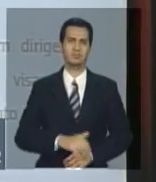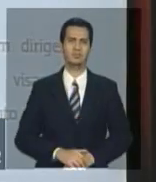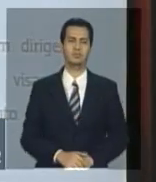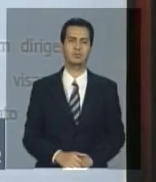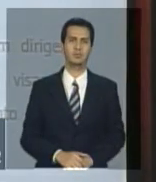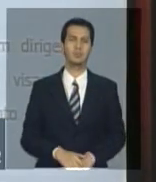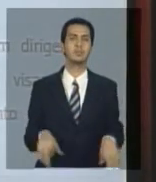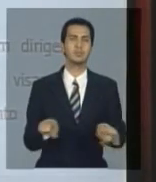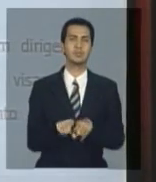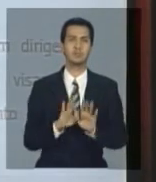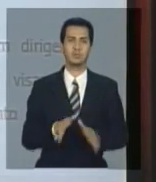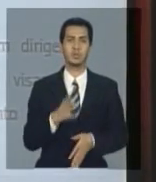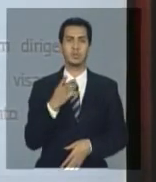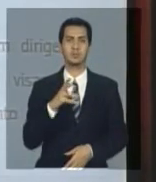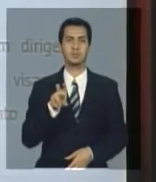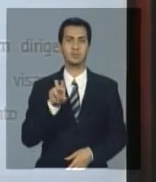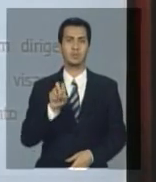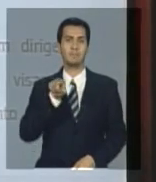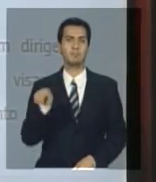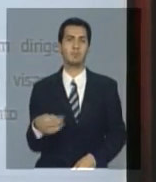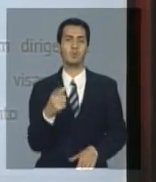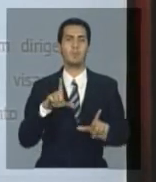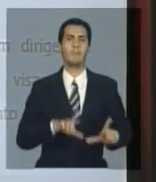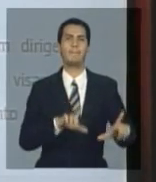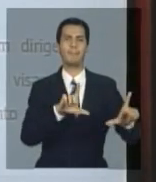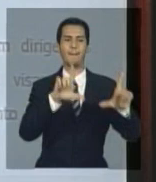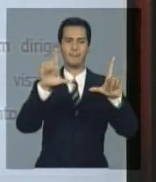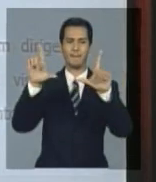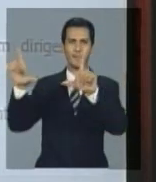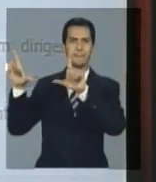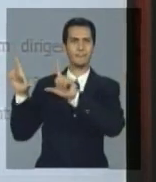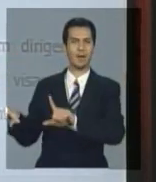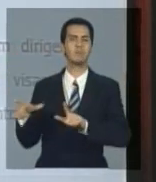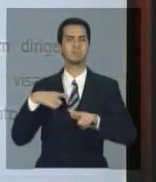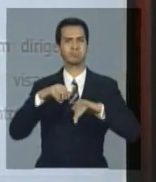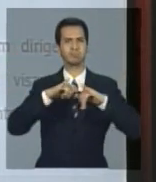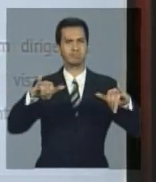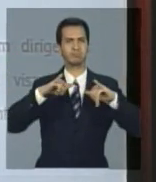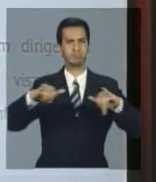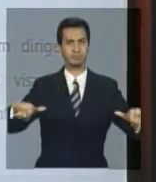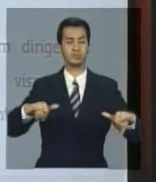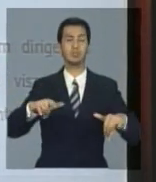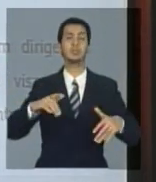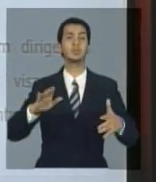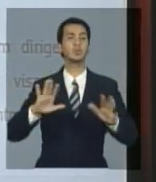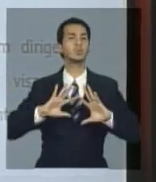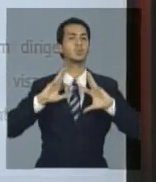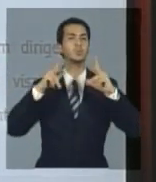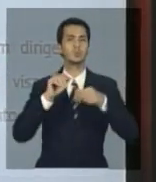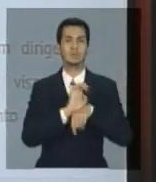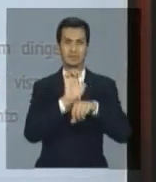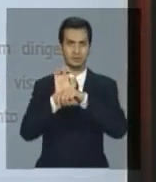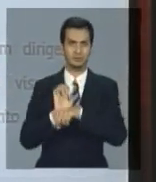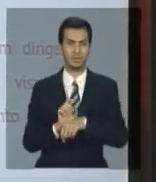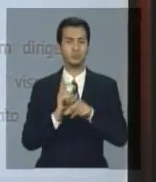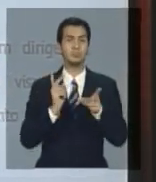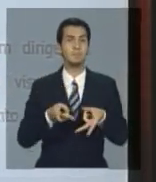mil cartazes que a gente já falou, todos os estados onde está sendo identificado um crescimento de